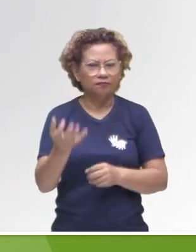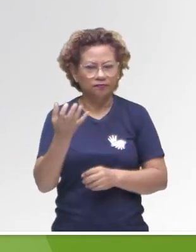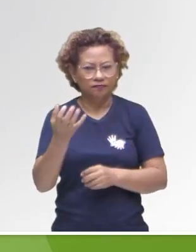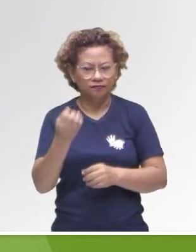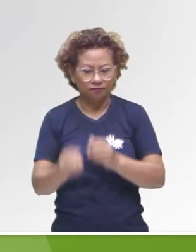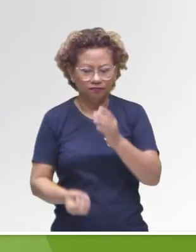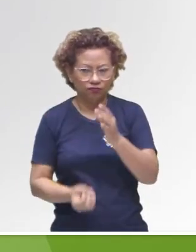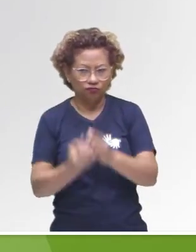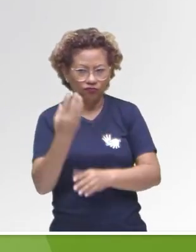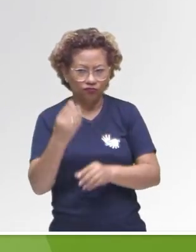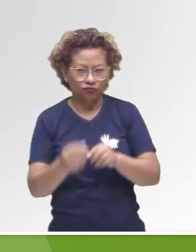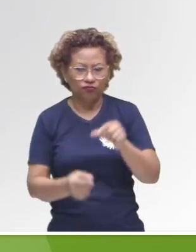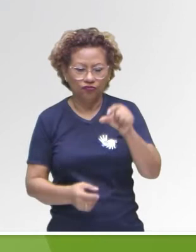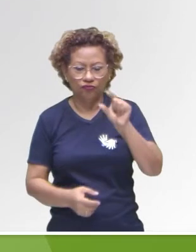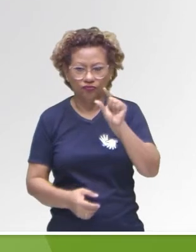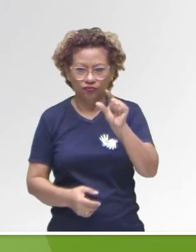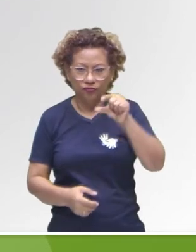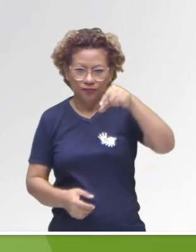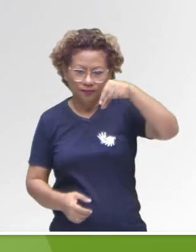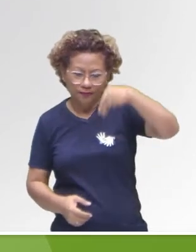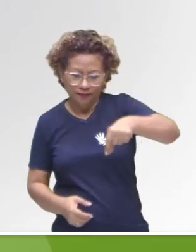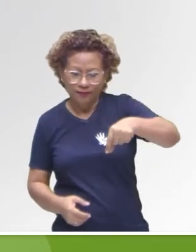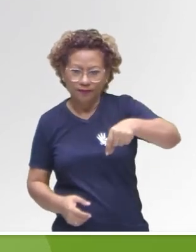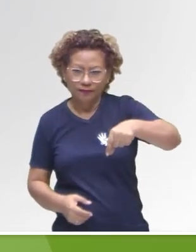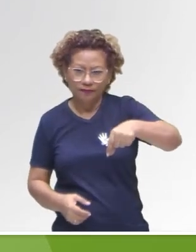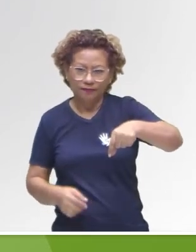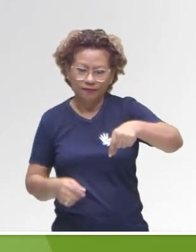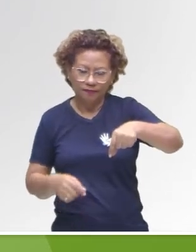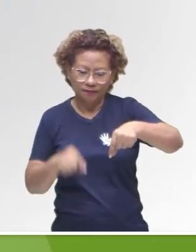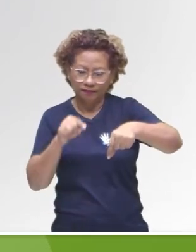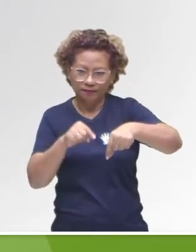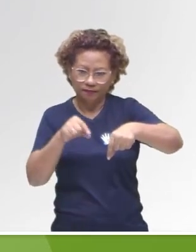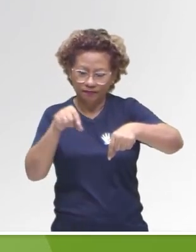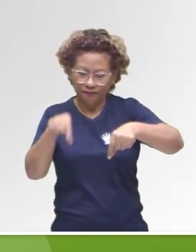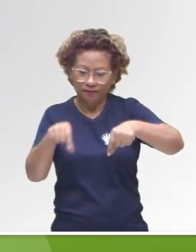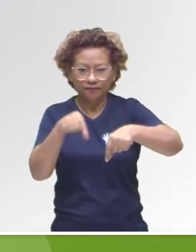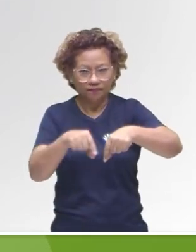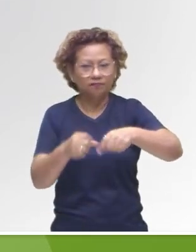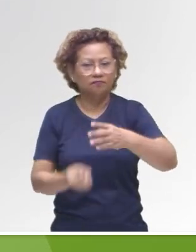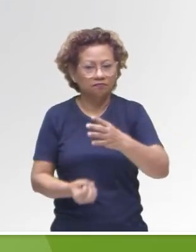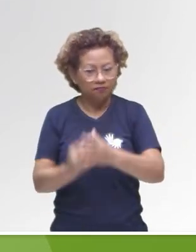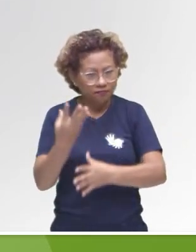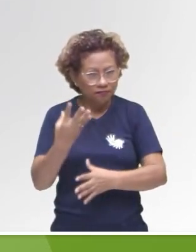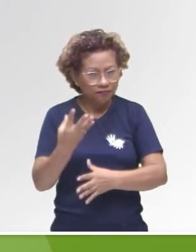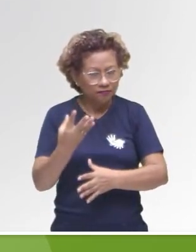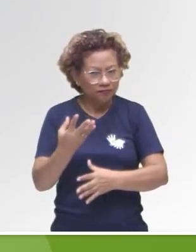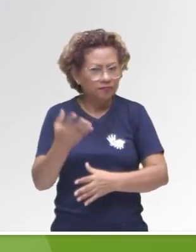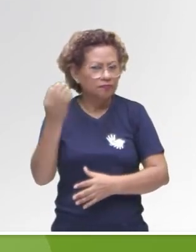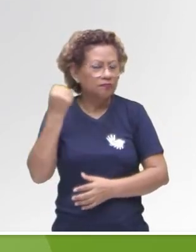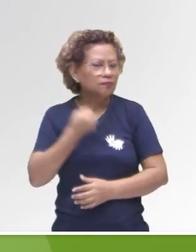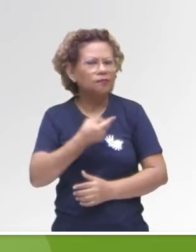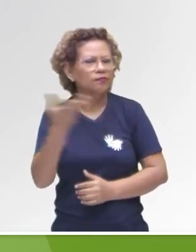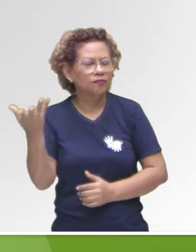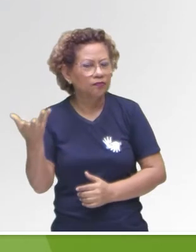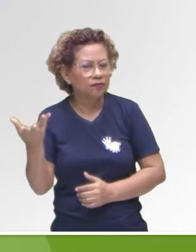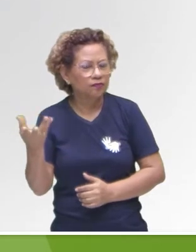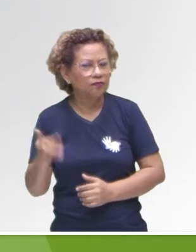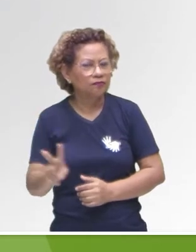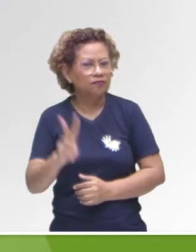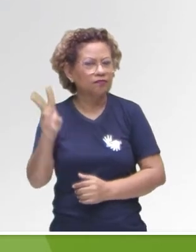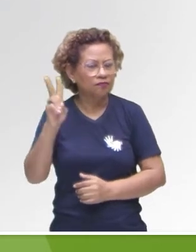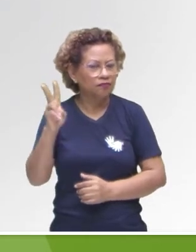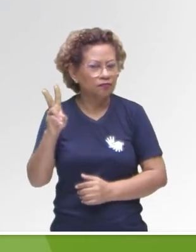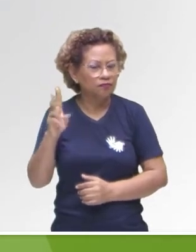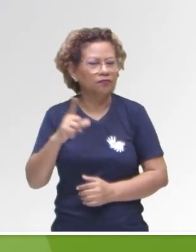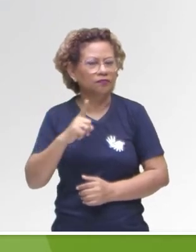capacitor, se eu quero representar um capacitor numa folha de papel, eu faço esse desenho aqui, ó. Um fio